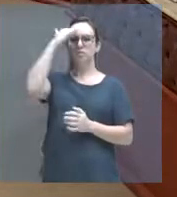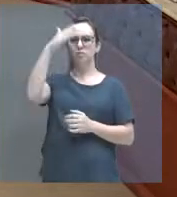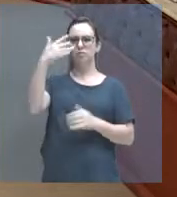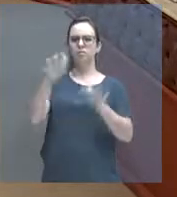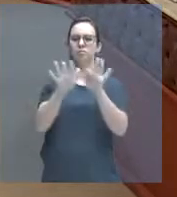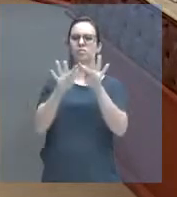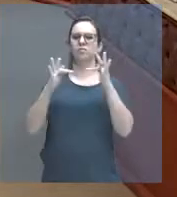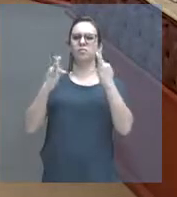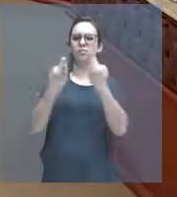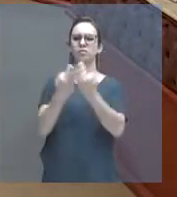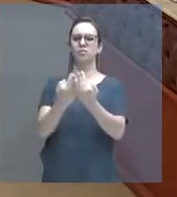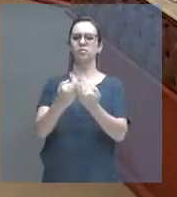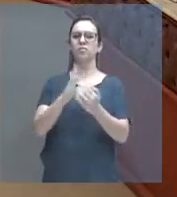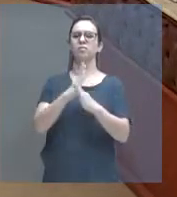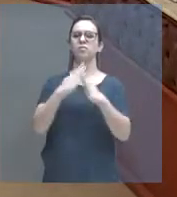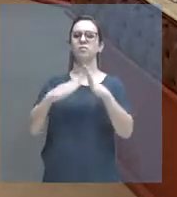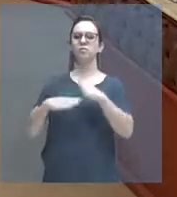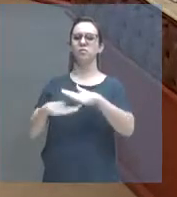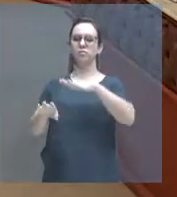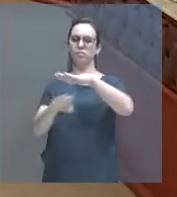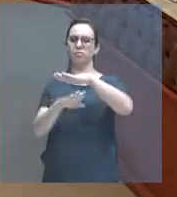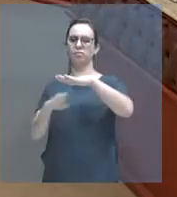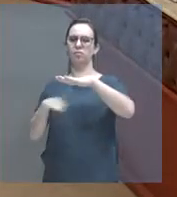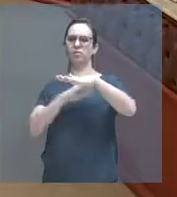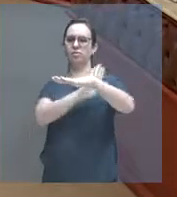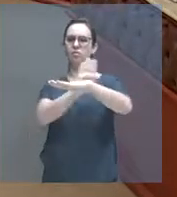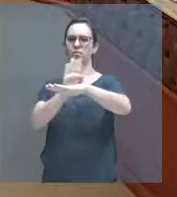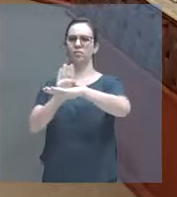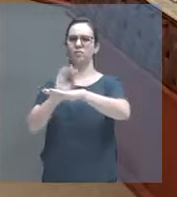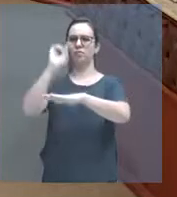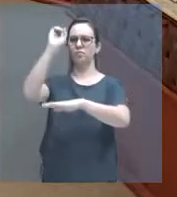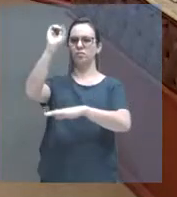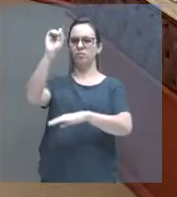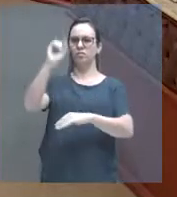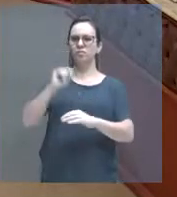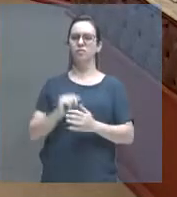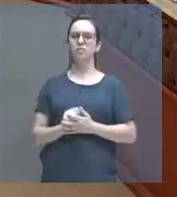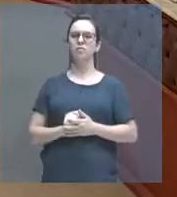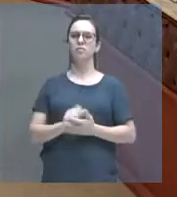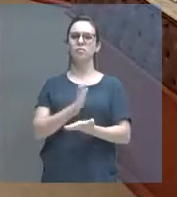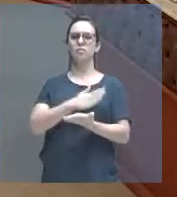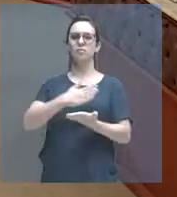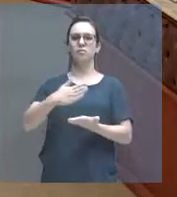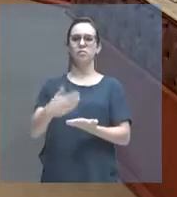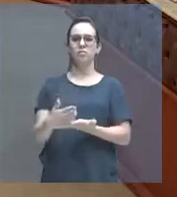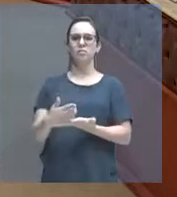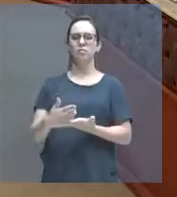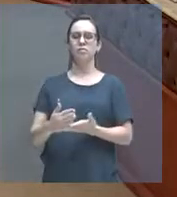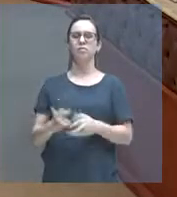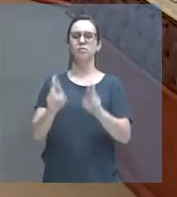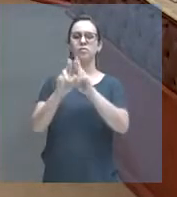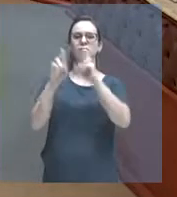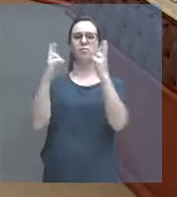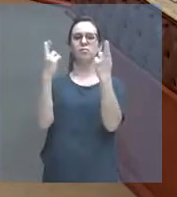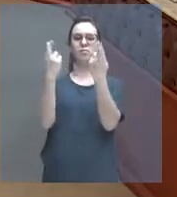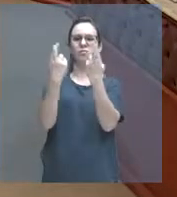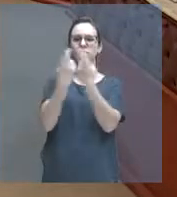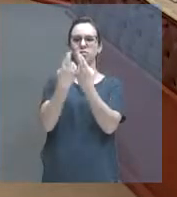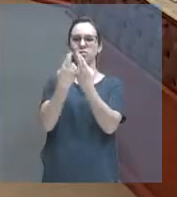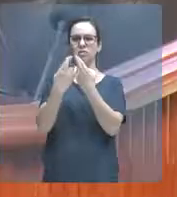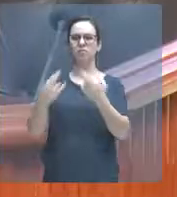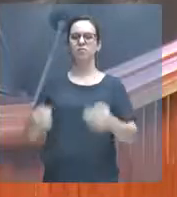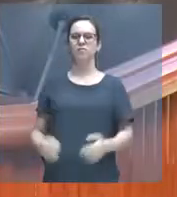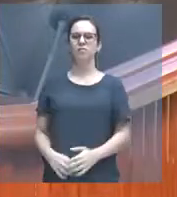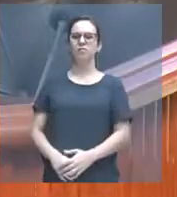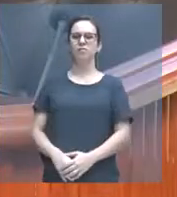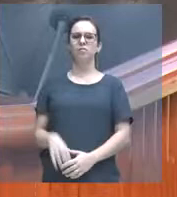sob a proteção de Deus, declaro aberta a presente sessão solene. Senhor presidente,